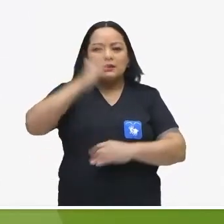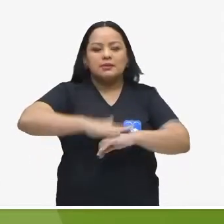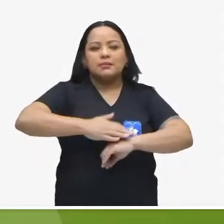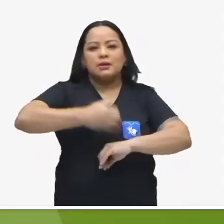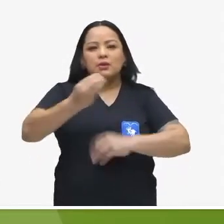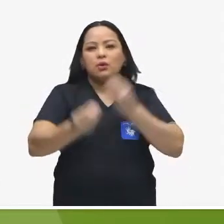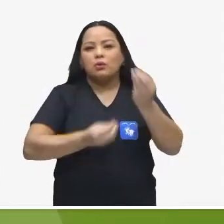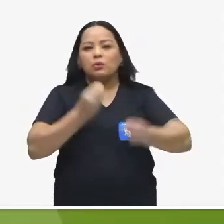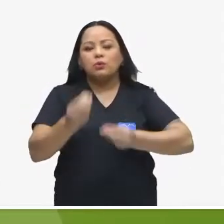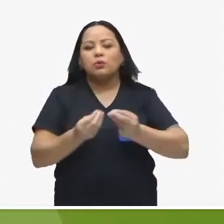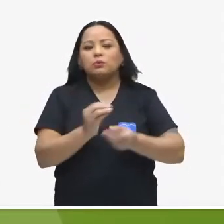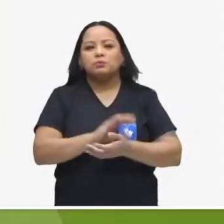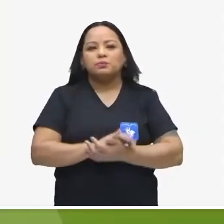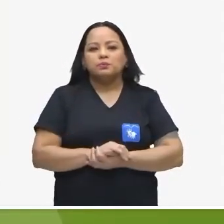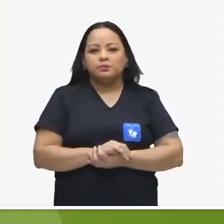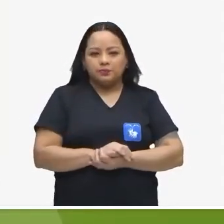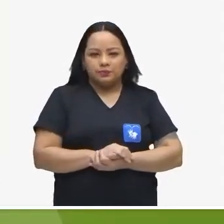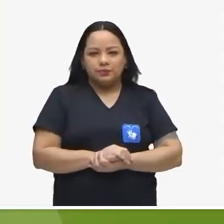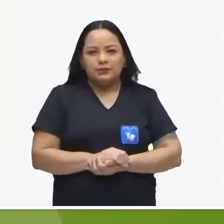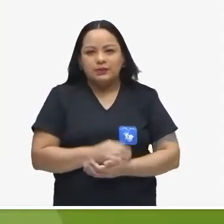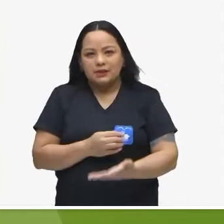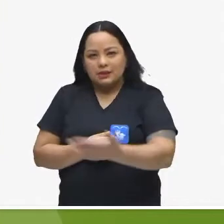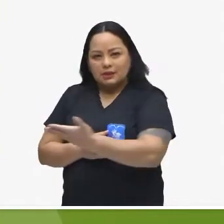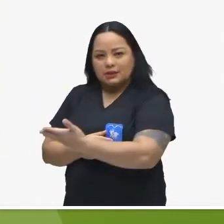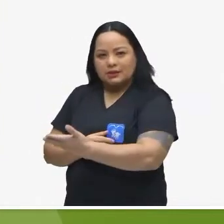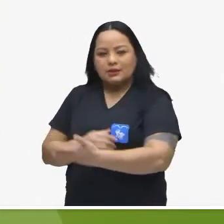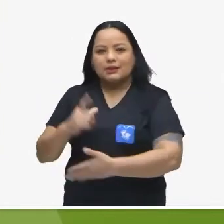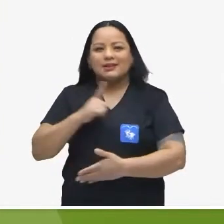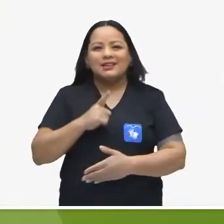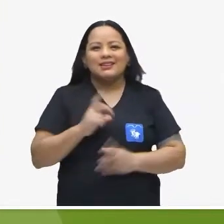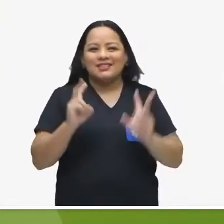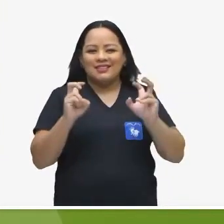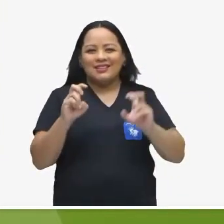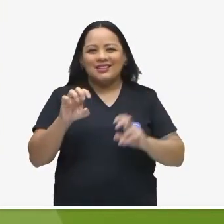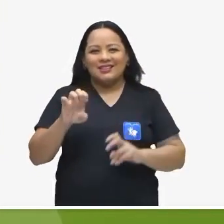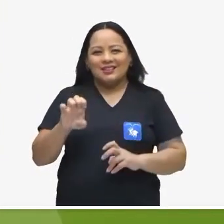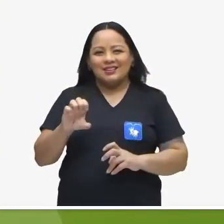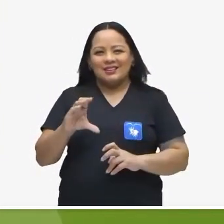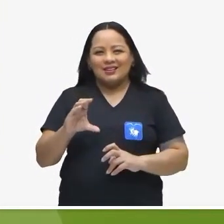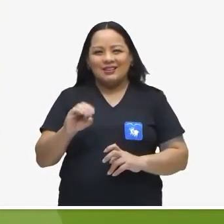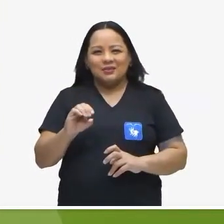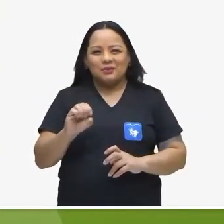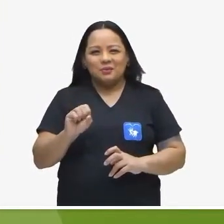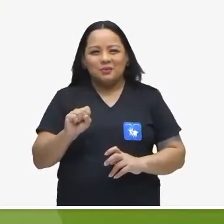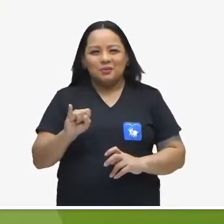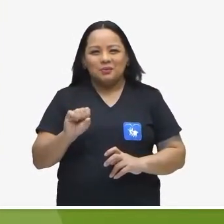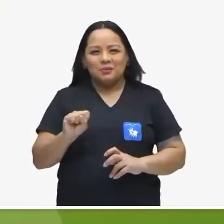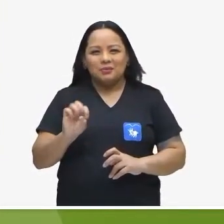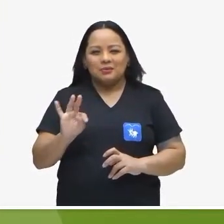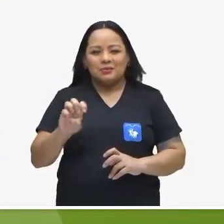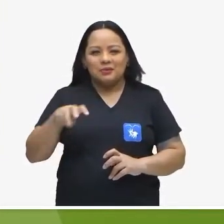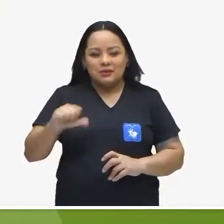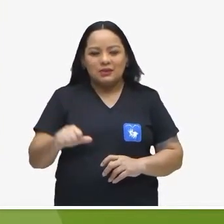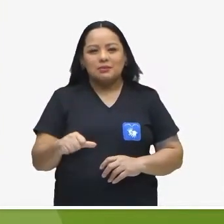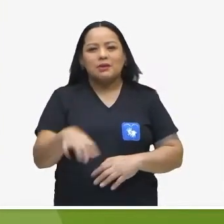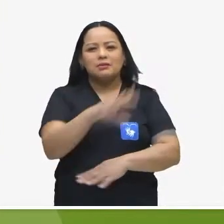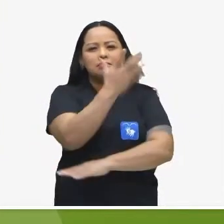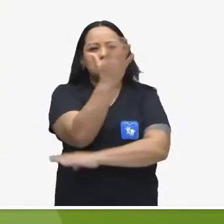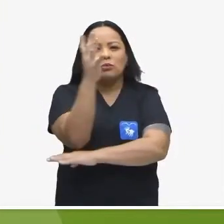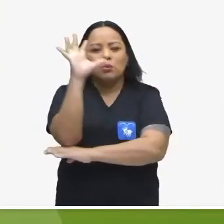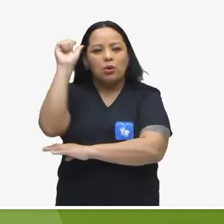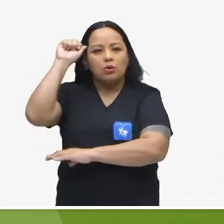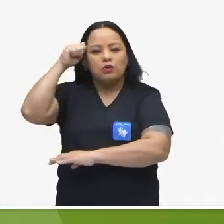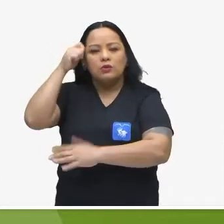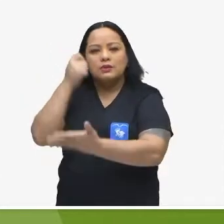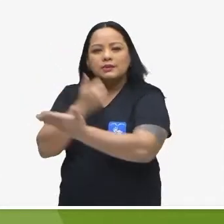como é que funciona. Então aqui, ó, eu estou no ecossistema, mais uma vez apresentando para vocês da savana africana,